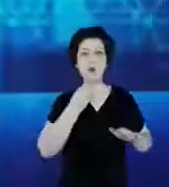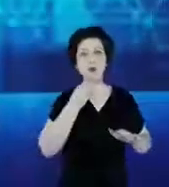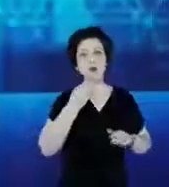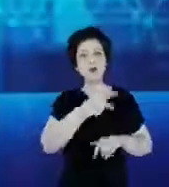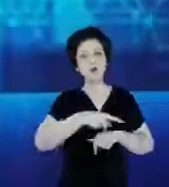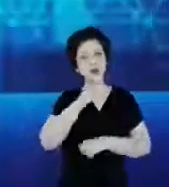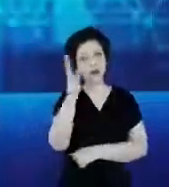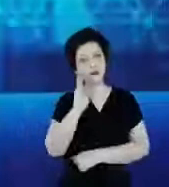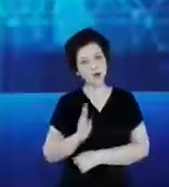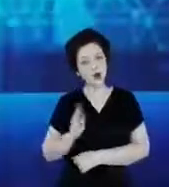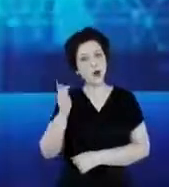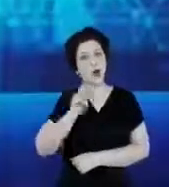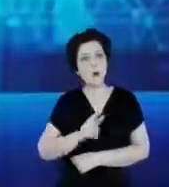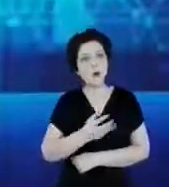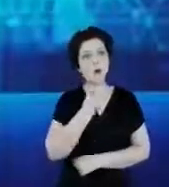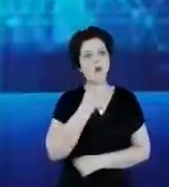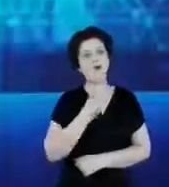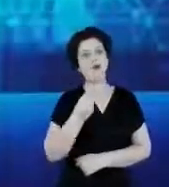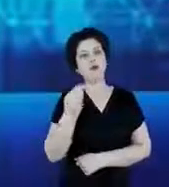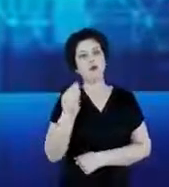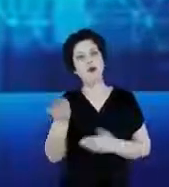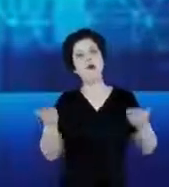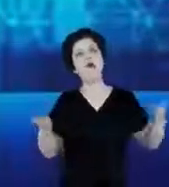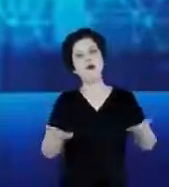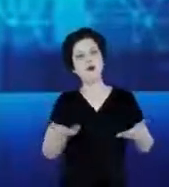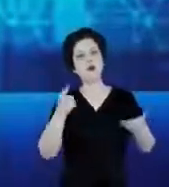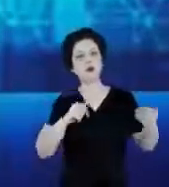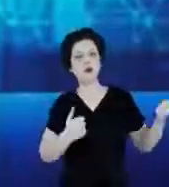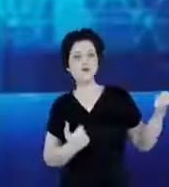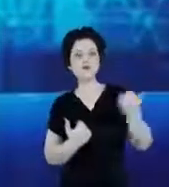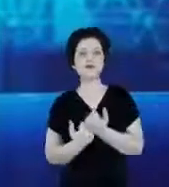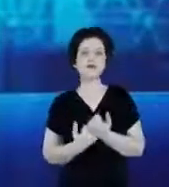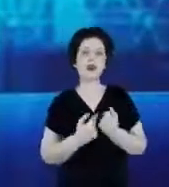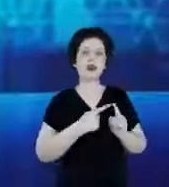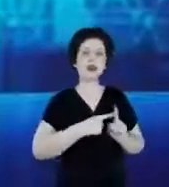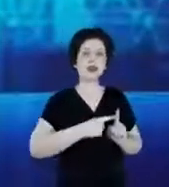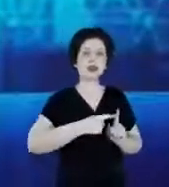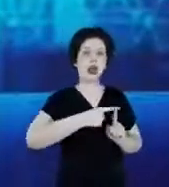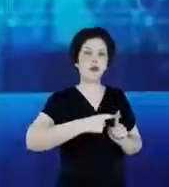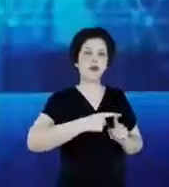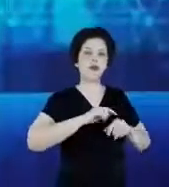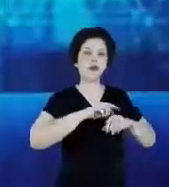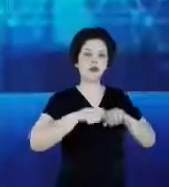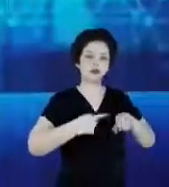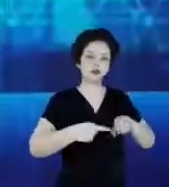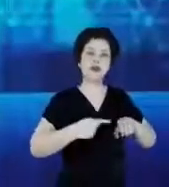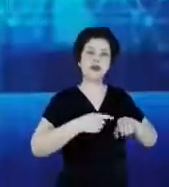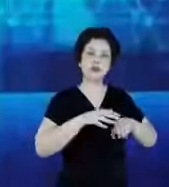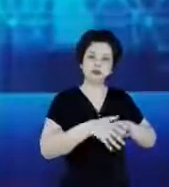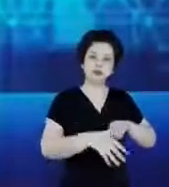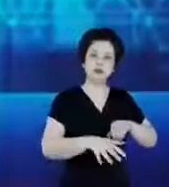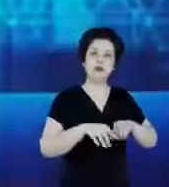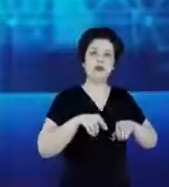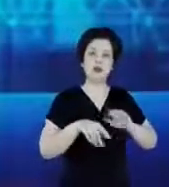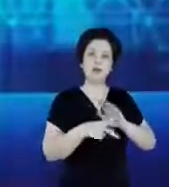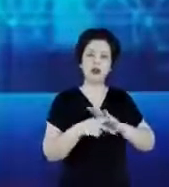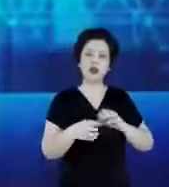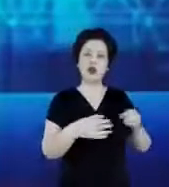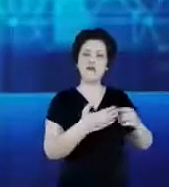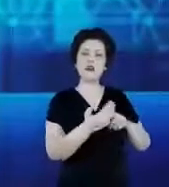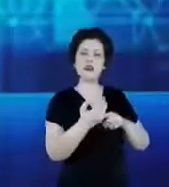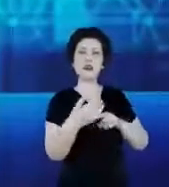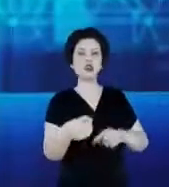do Brasil, do Estado brasileiro, trocar seu parque térmico, implantar usinas mais de novas